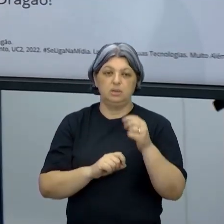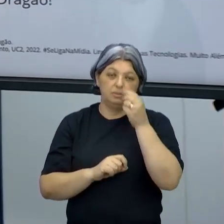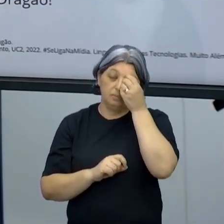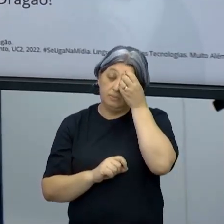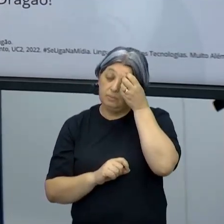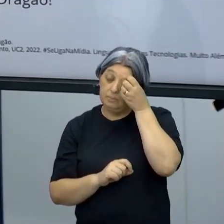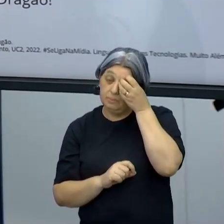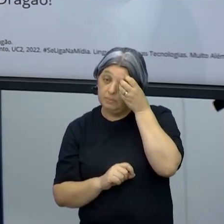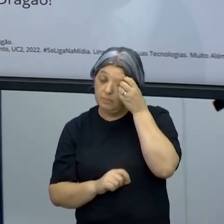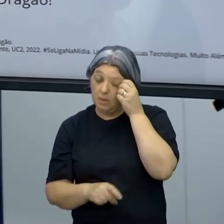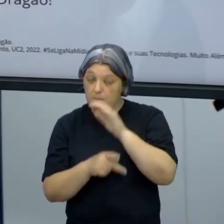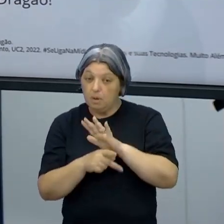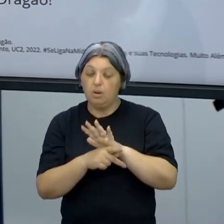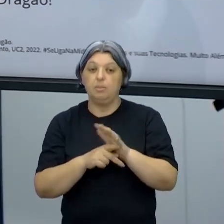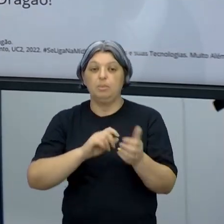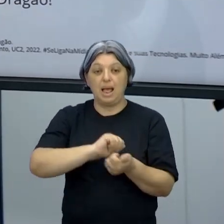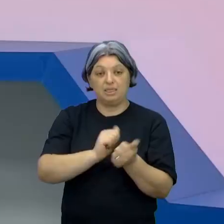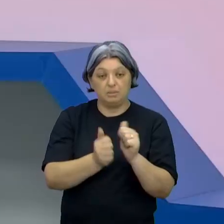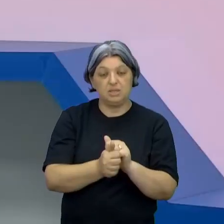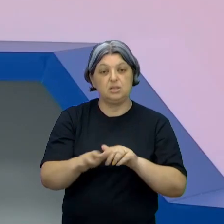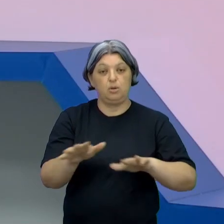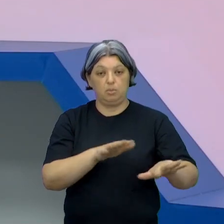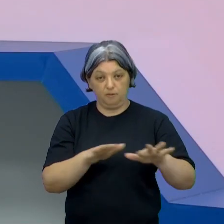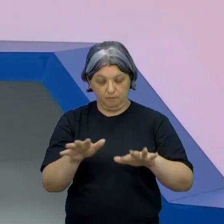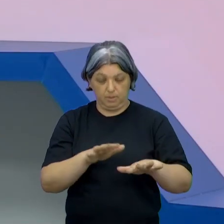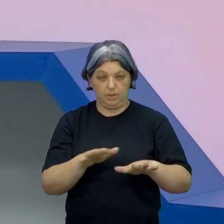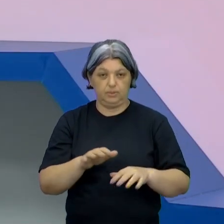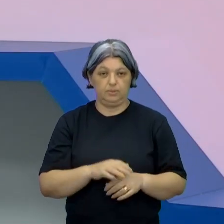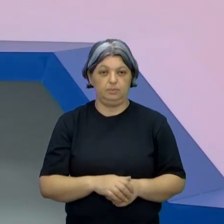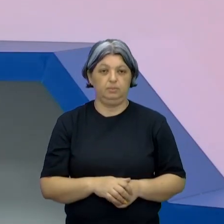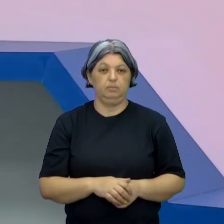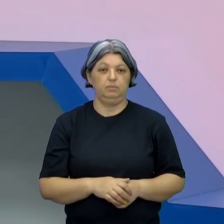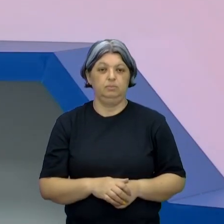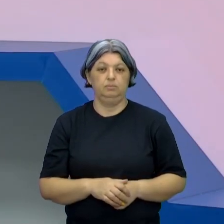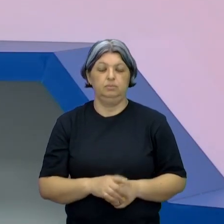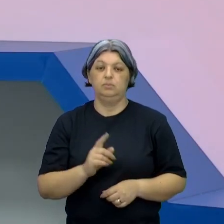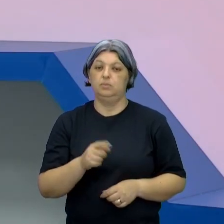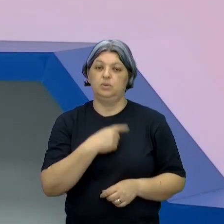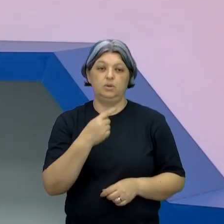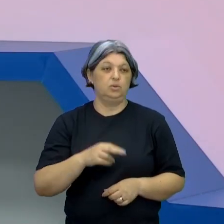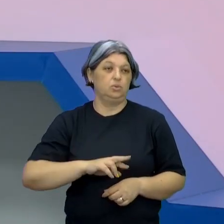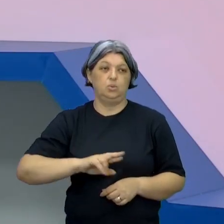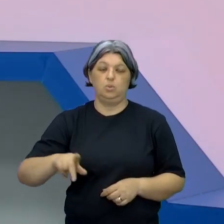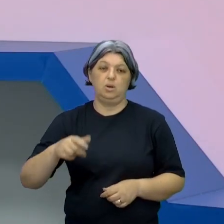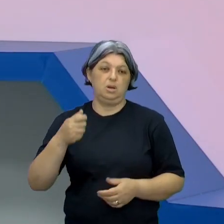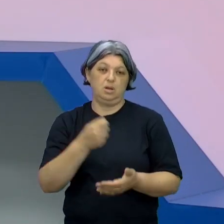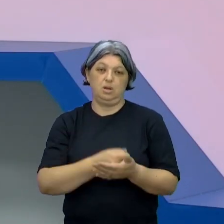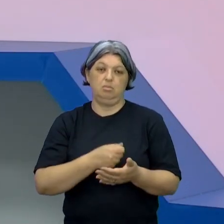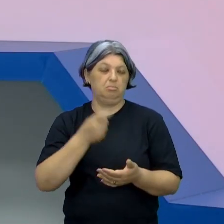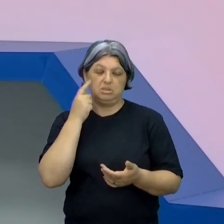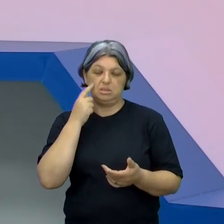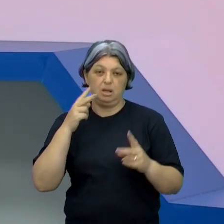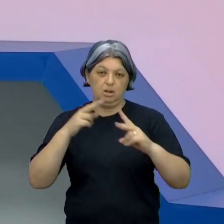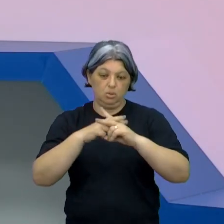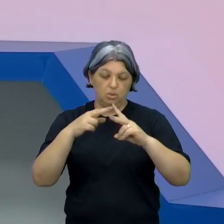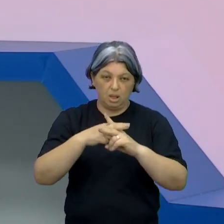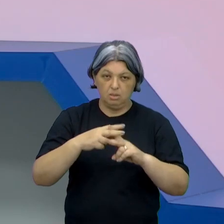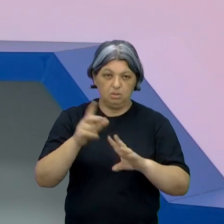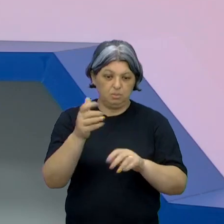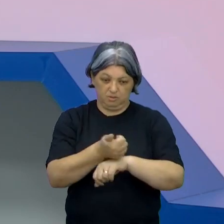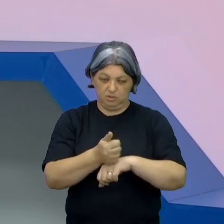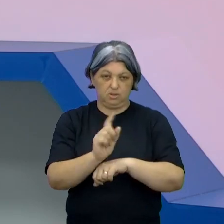a adequação ao movimento, né? Correto, Pomada? sim, até porque não somos lutadores, então nós desenvolvemos em alguns